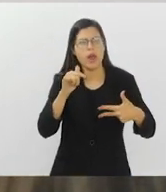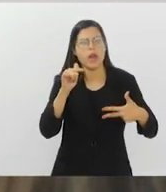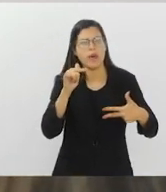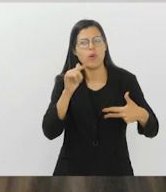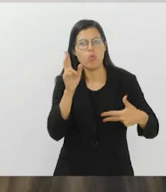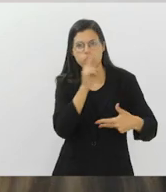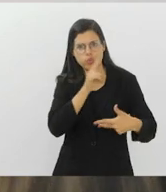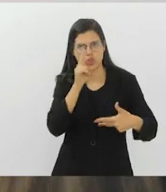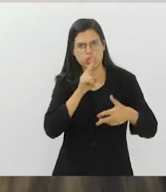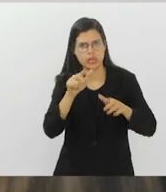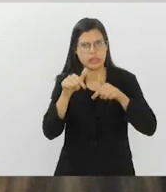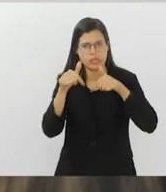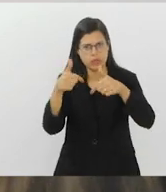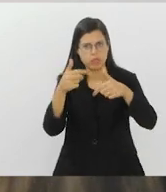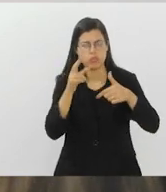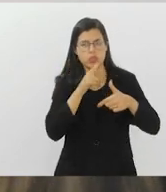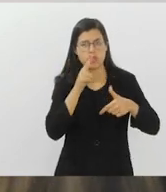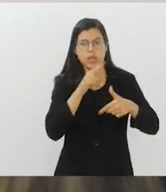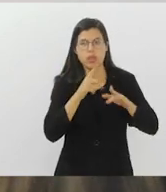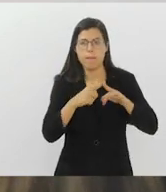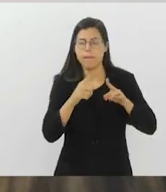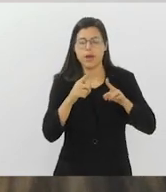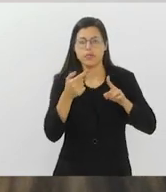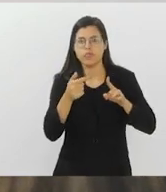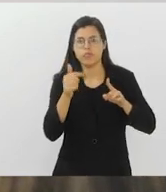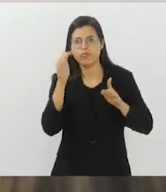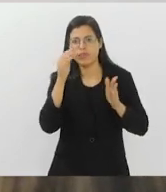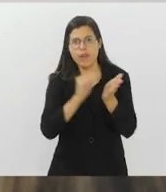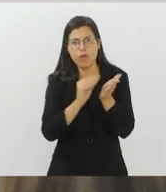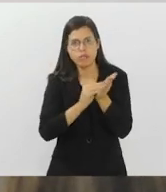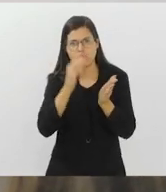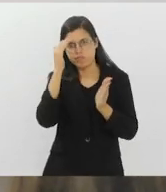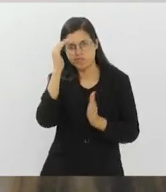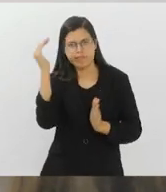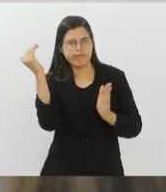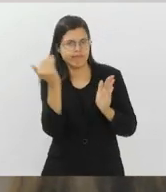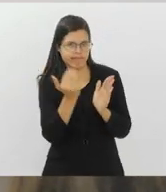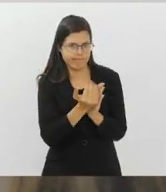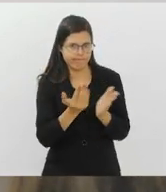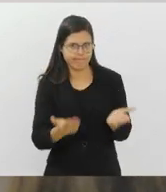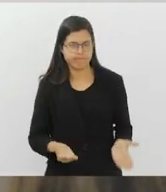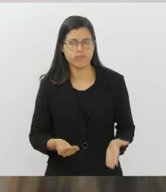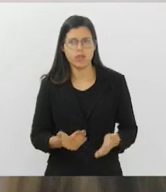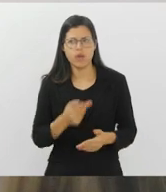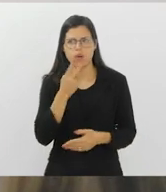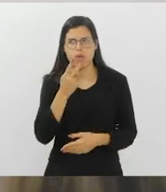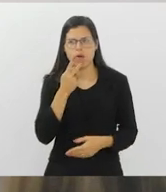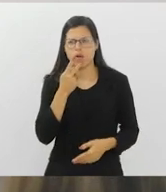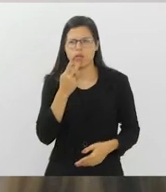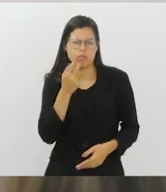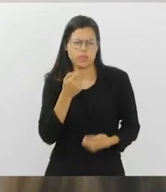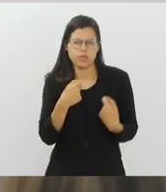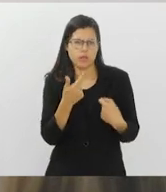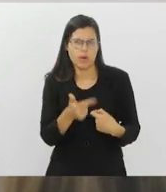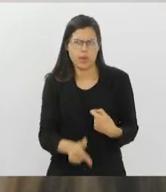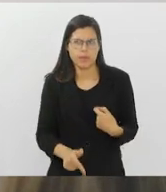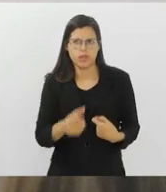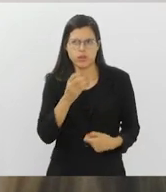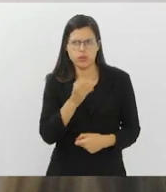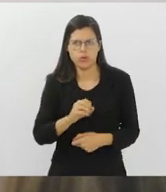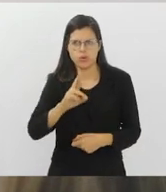um descumprimento. E eu acho, como foi bem colocado aqui, eu não vou repetir, né, tanto pela doutora